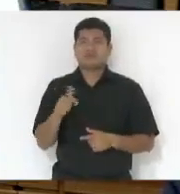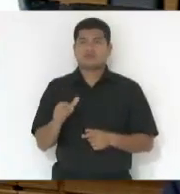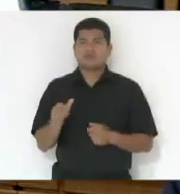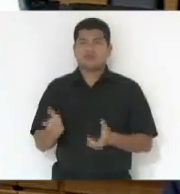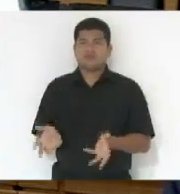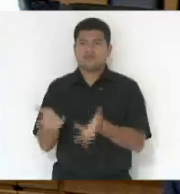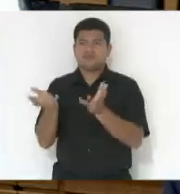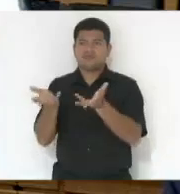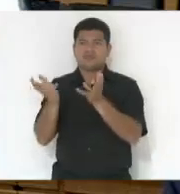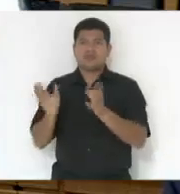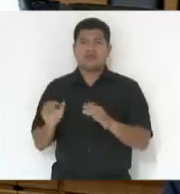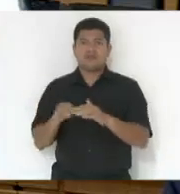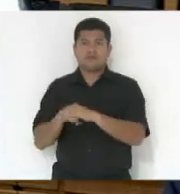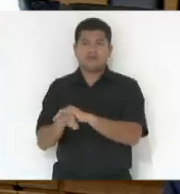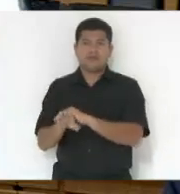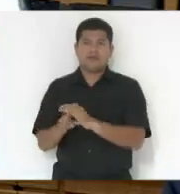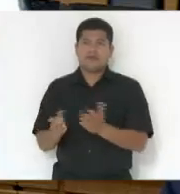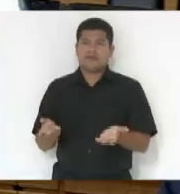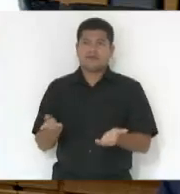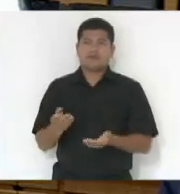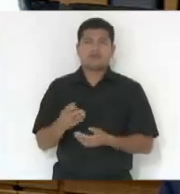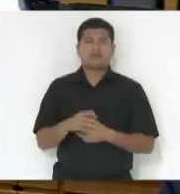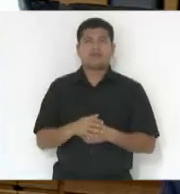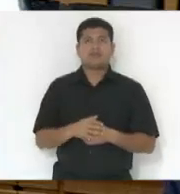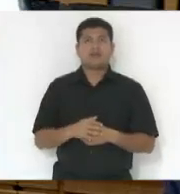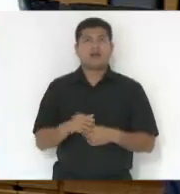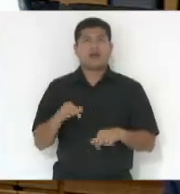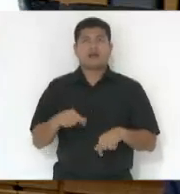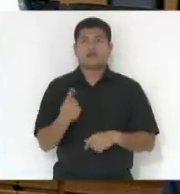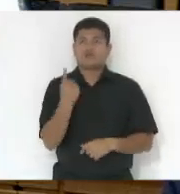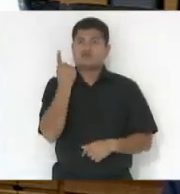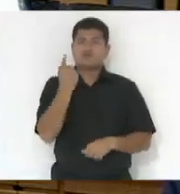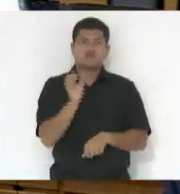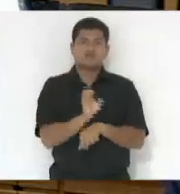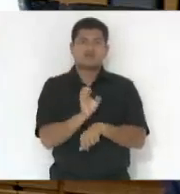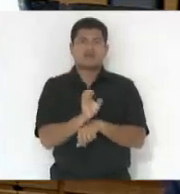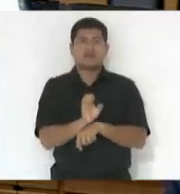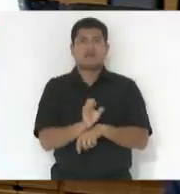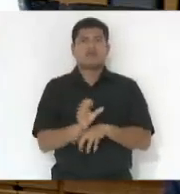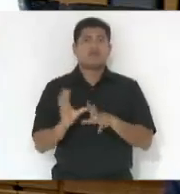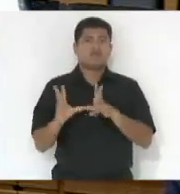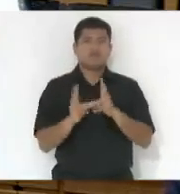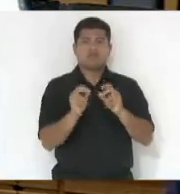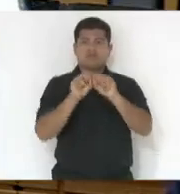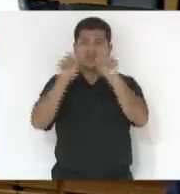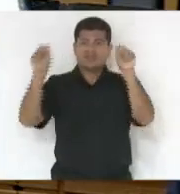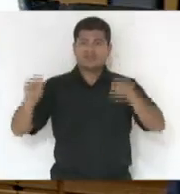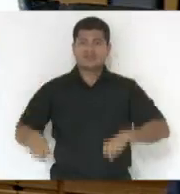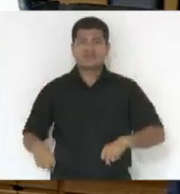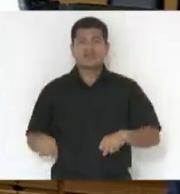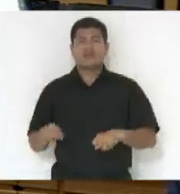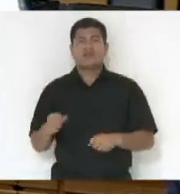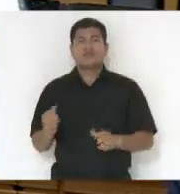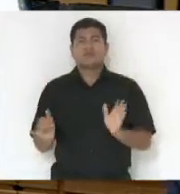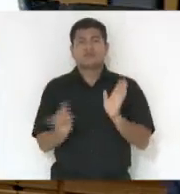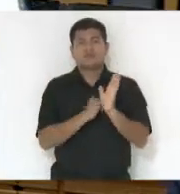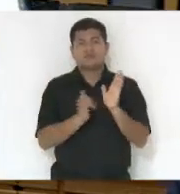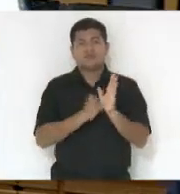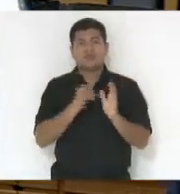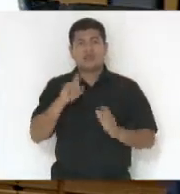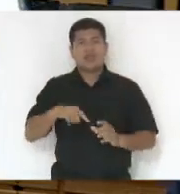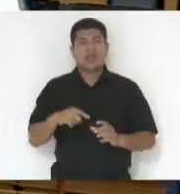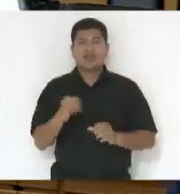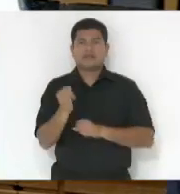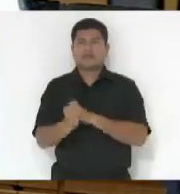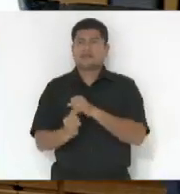gaveta num Estado que é o único Estado onde todo o sistema tributário é informatizado. Não dá para deixar fora